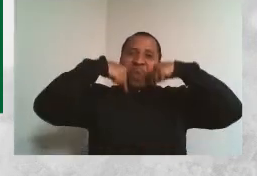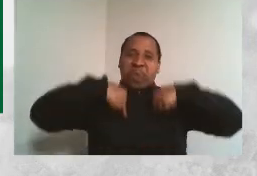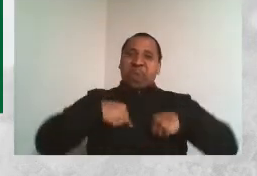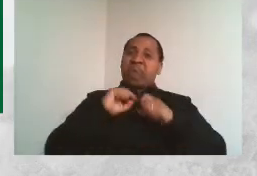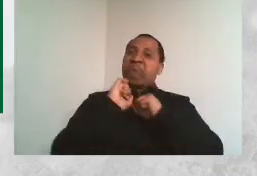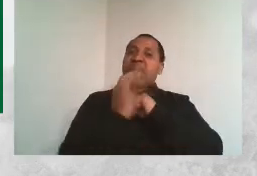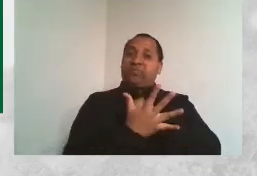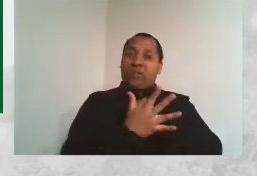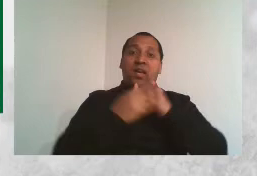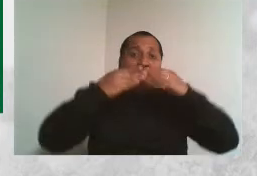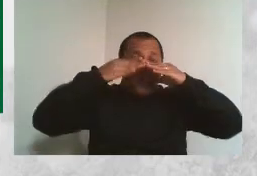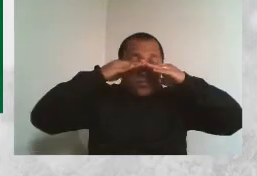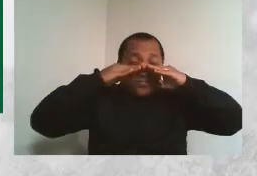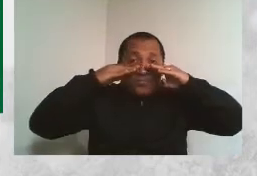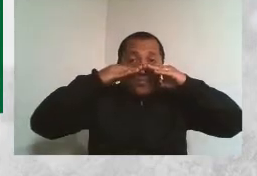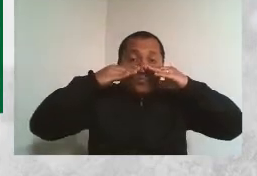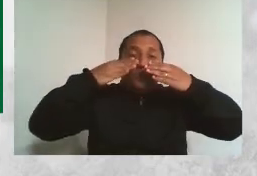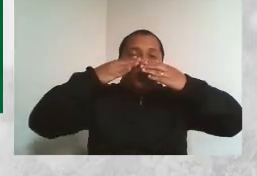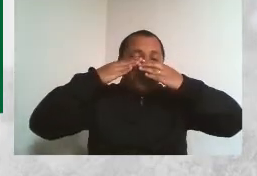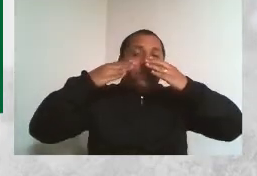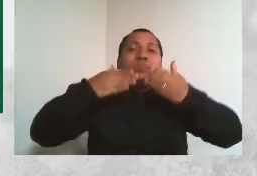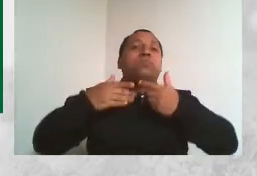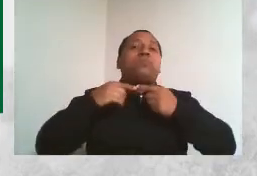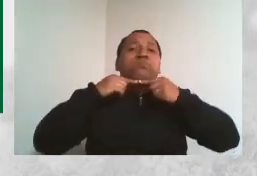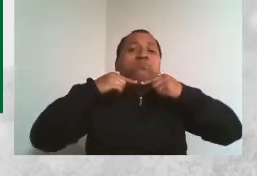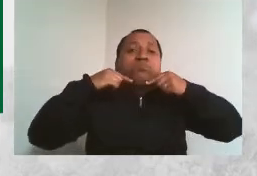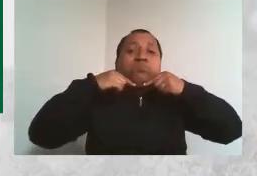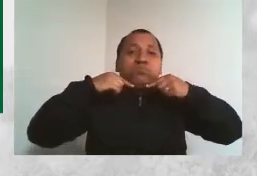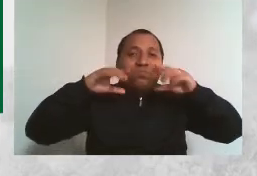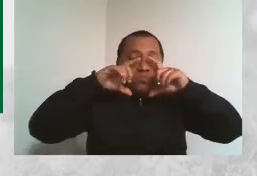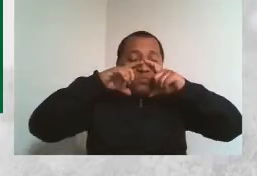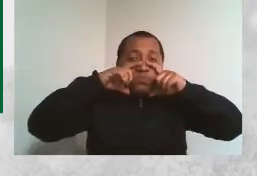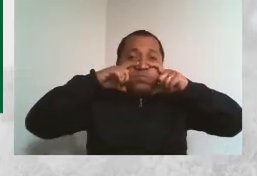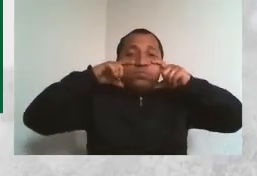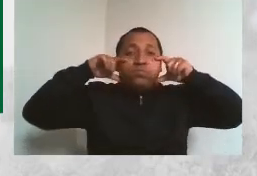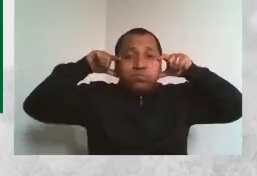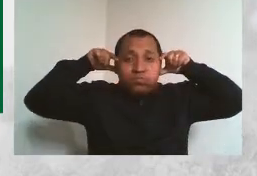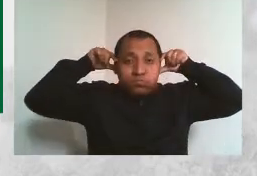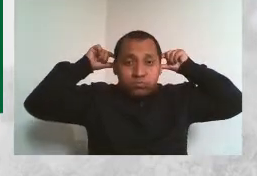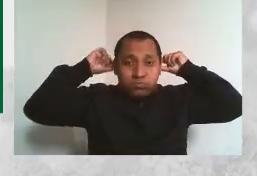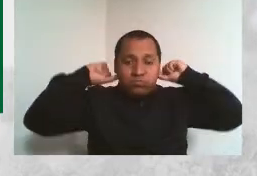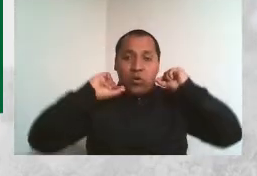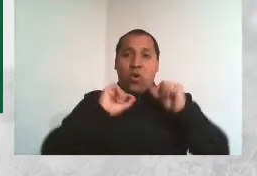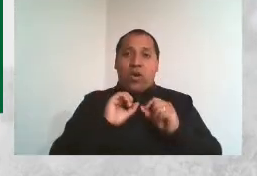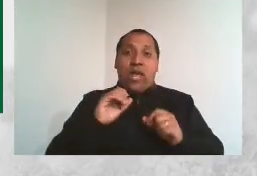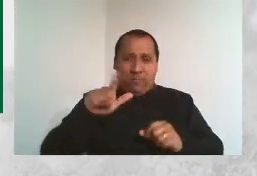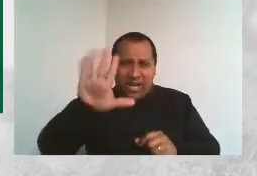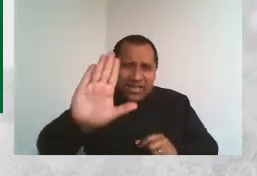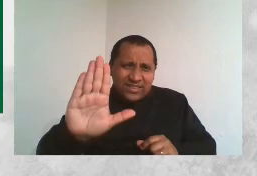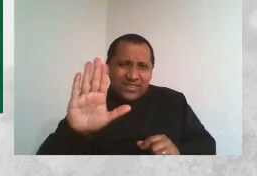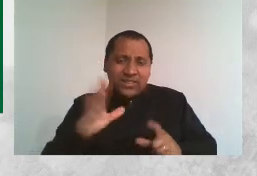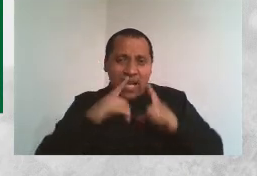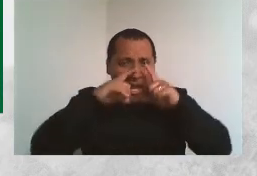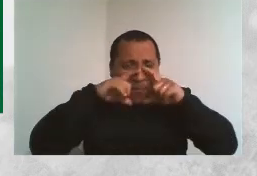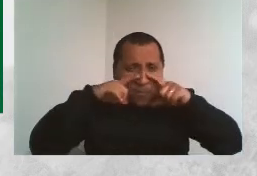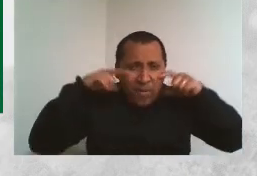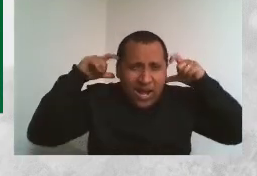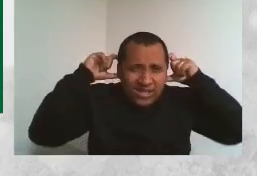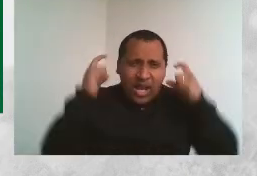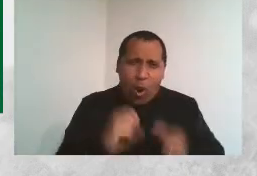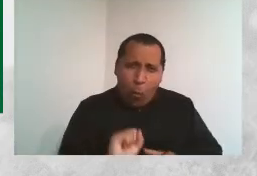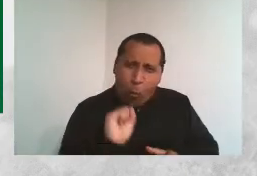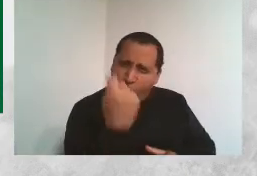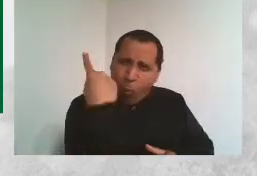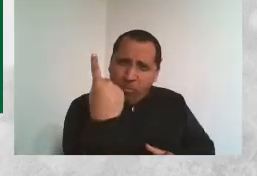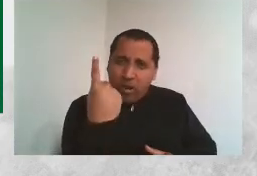do queixo. Eu não posso ter uma única máscara. Por quê? O uso da máscara, ele é